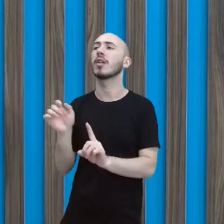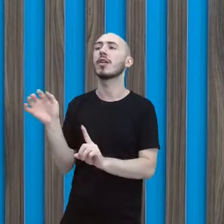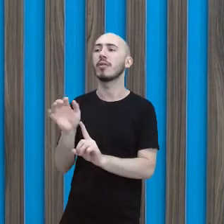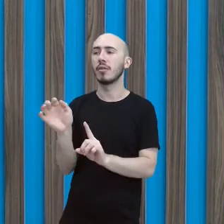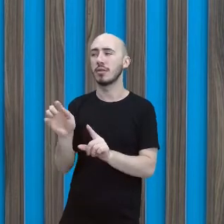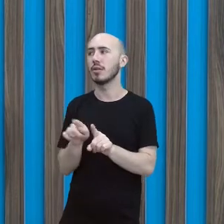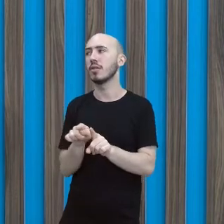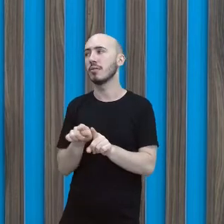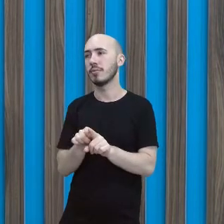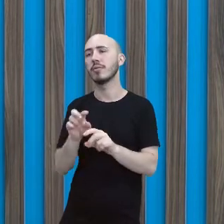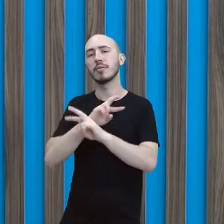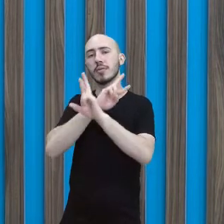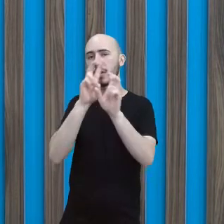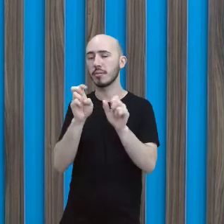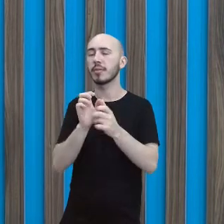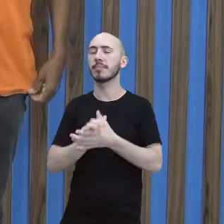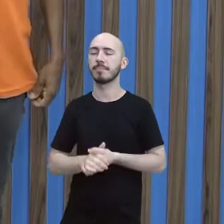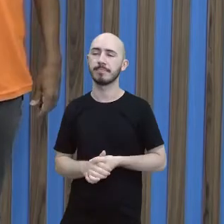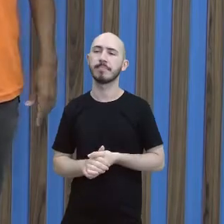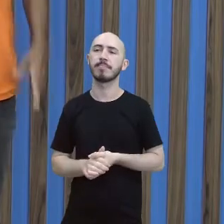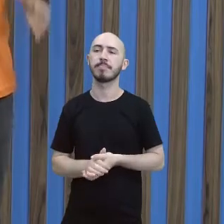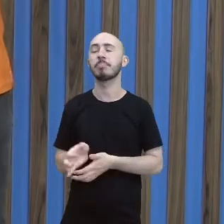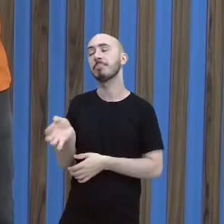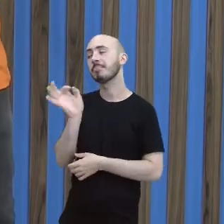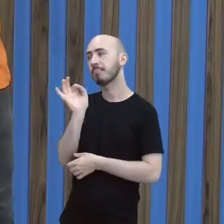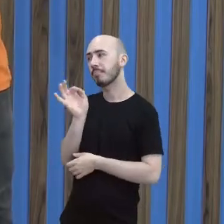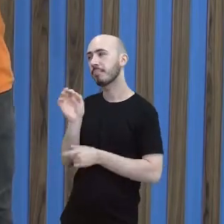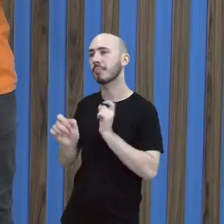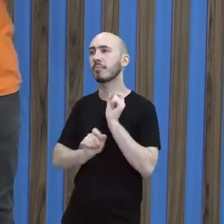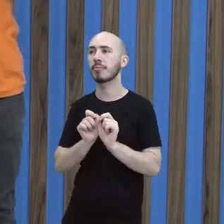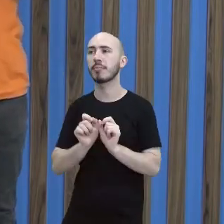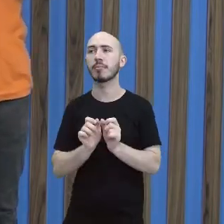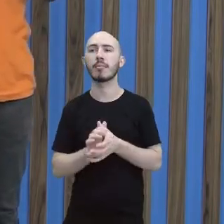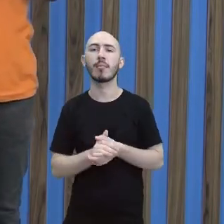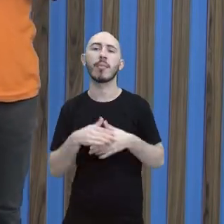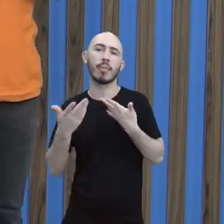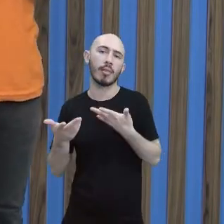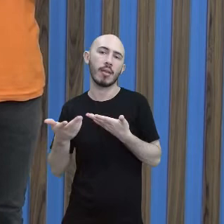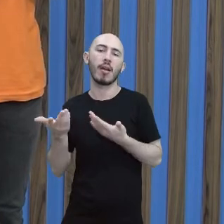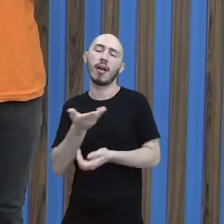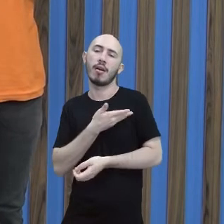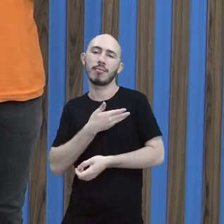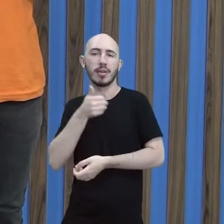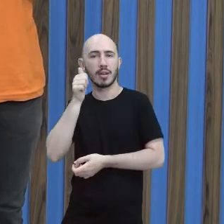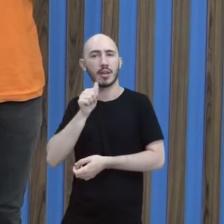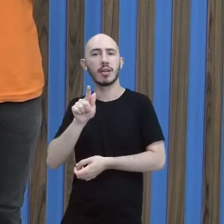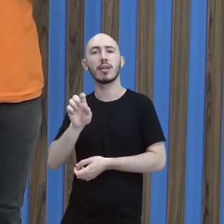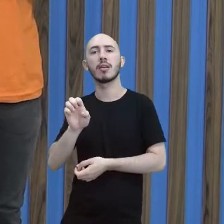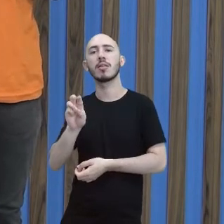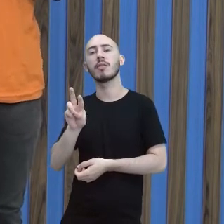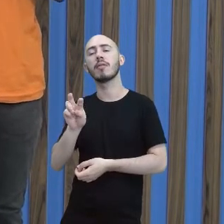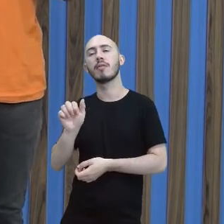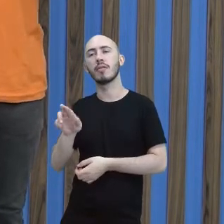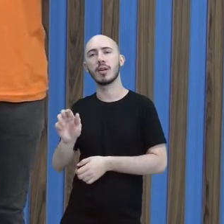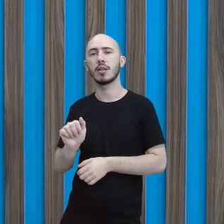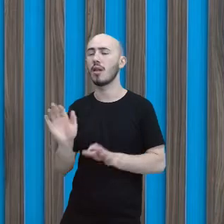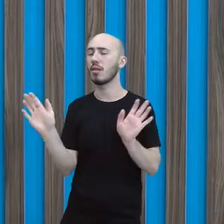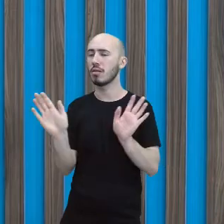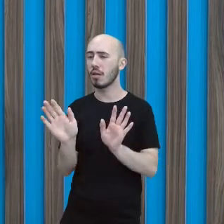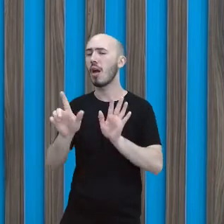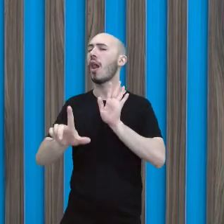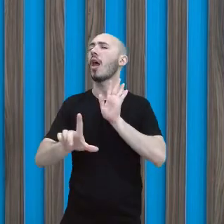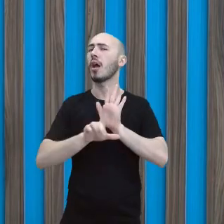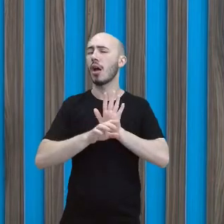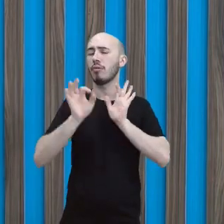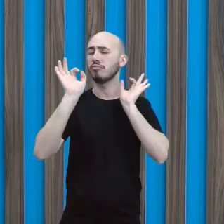de imigração. Pois é, tá vendo? Então, não é o caso da nossa amiga Giovana, que ela entrou legalmente, ela entrou legalmente, de turista,